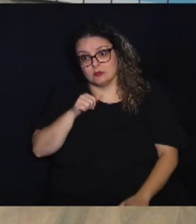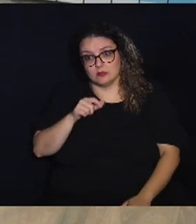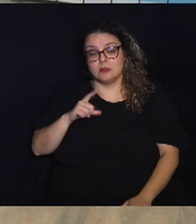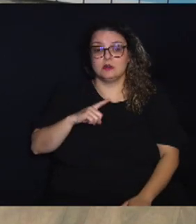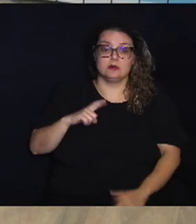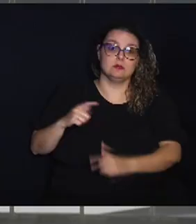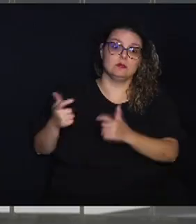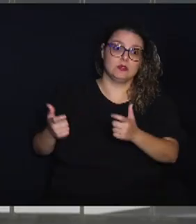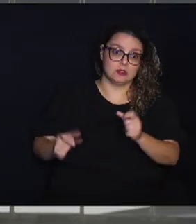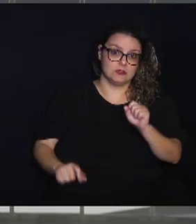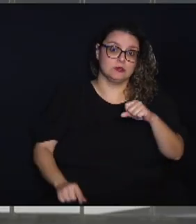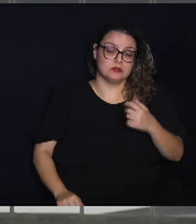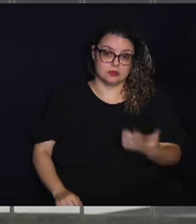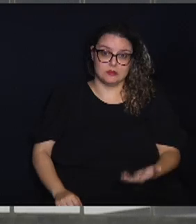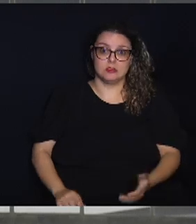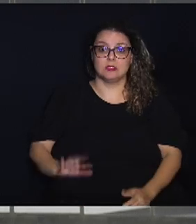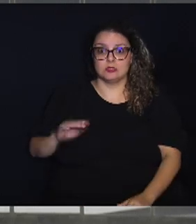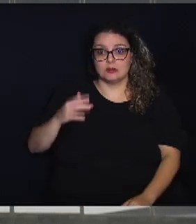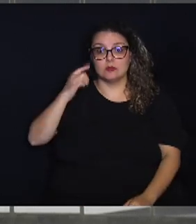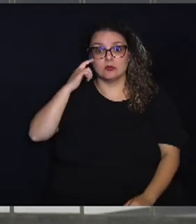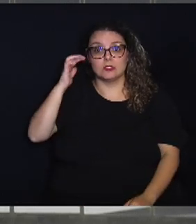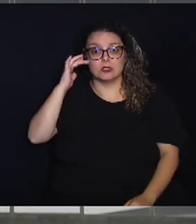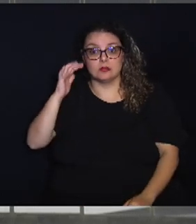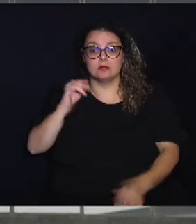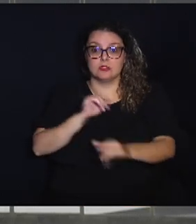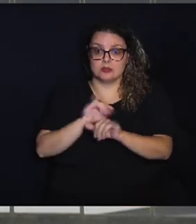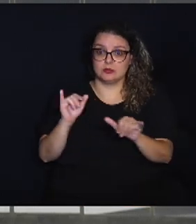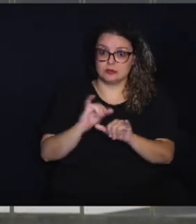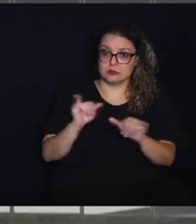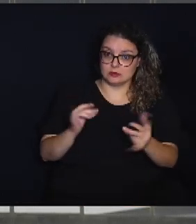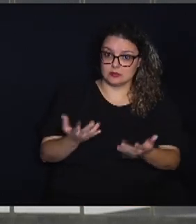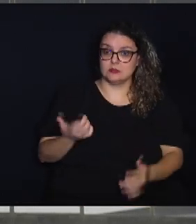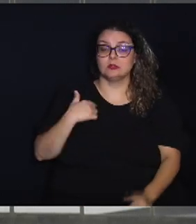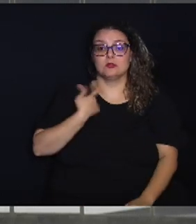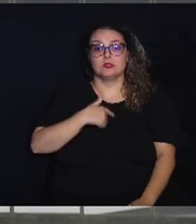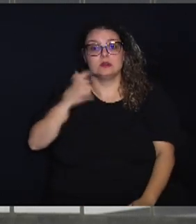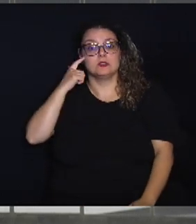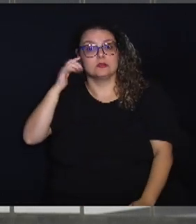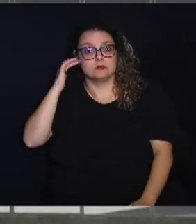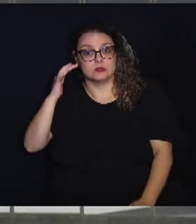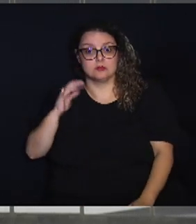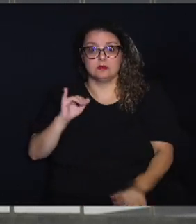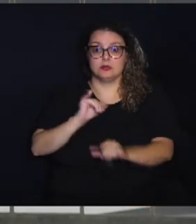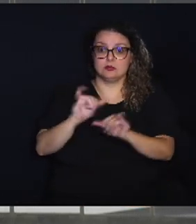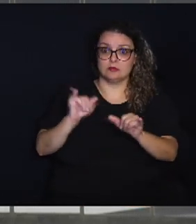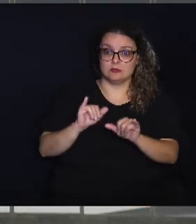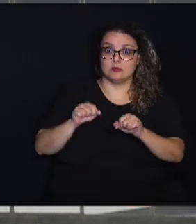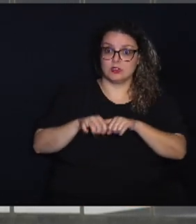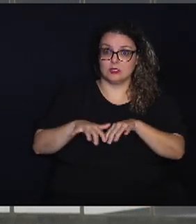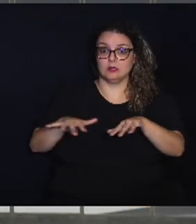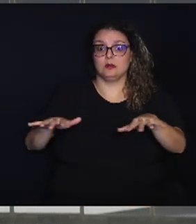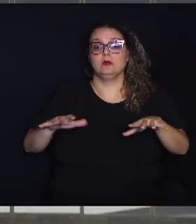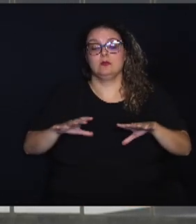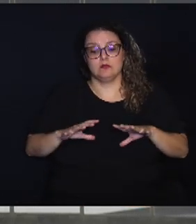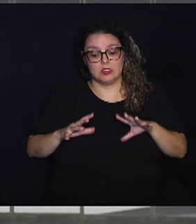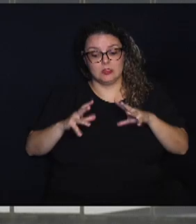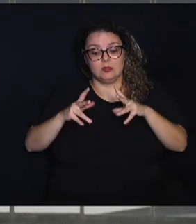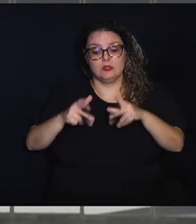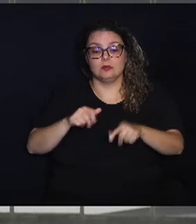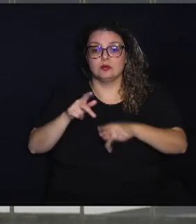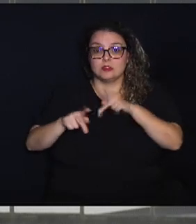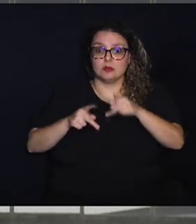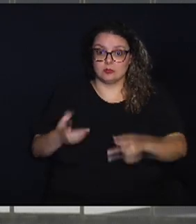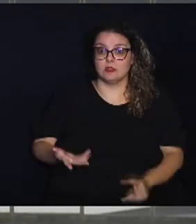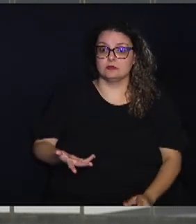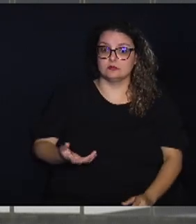grande. Então, quando a gente pensa em campanhas, né, a gente tem que pensar em campanhas abrangentes para toda a população